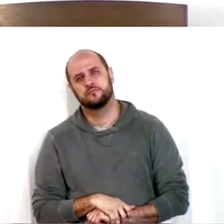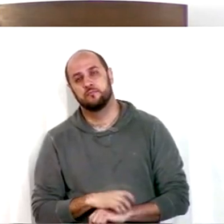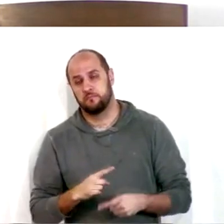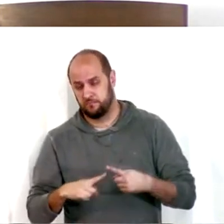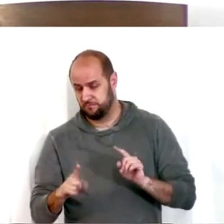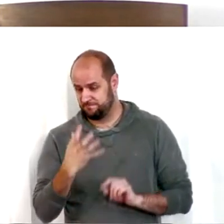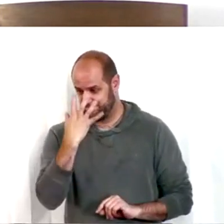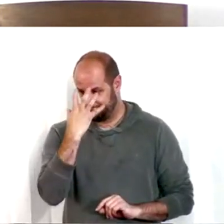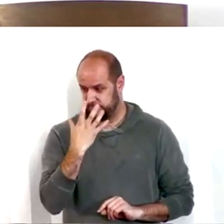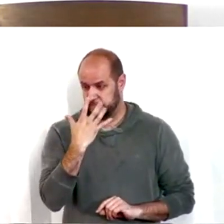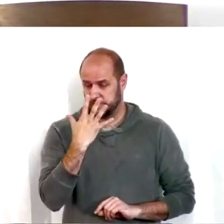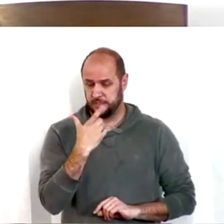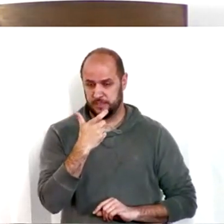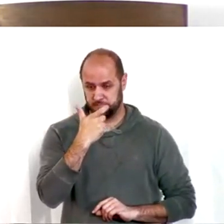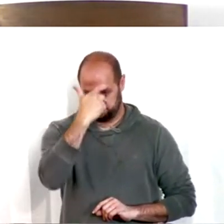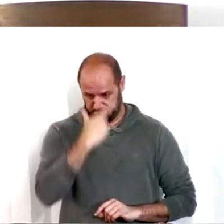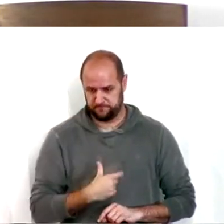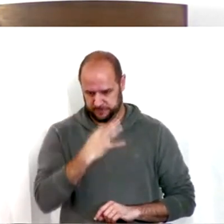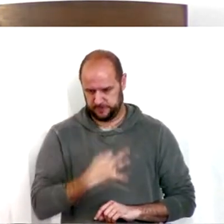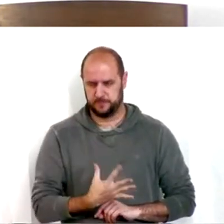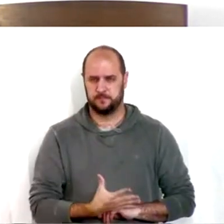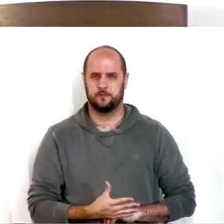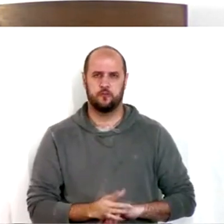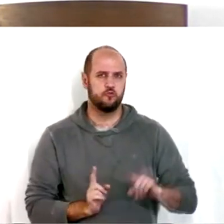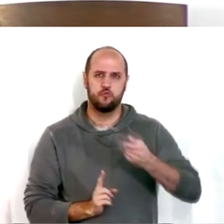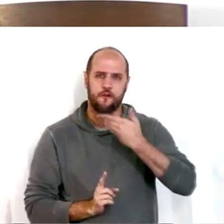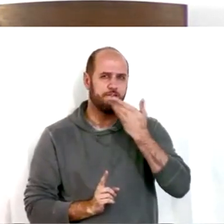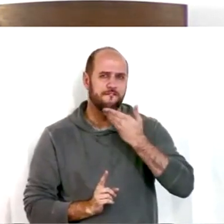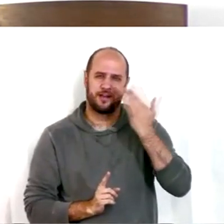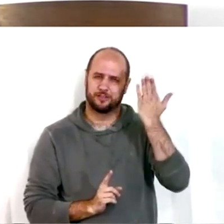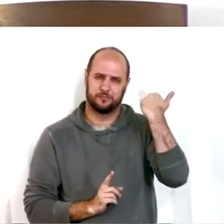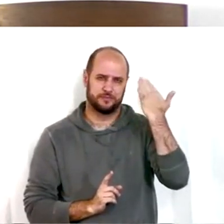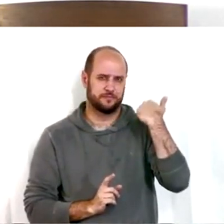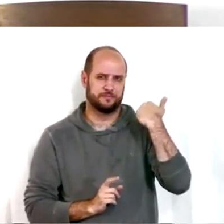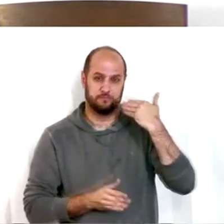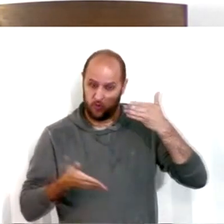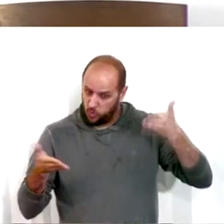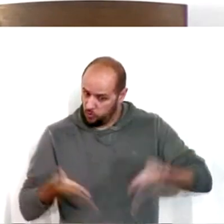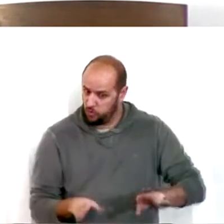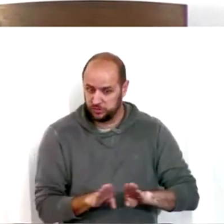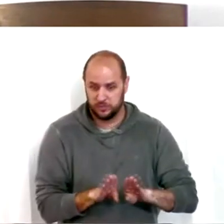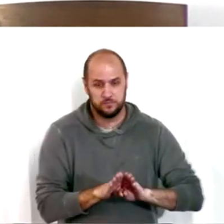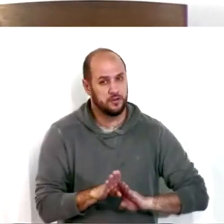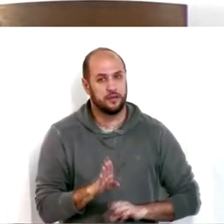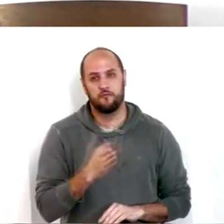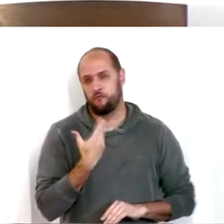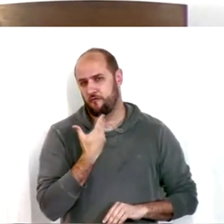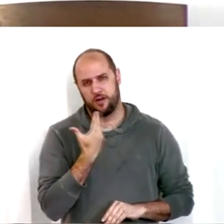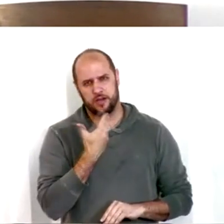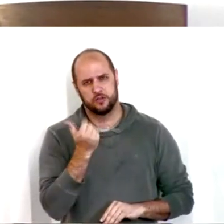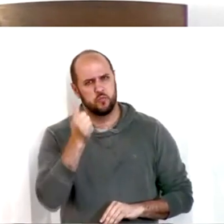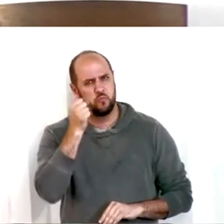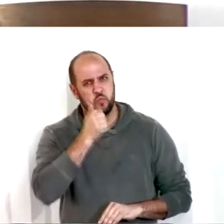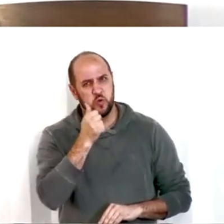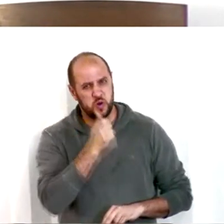é fácil para um homem naquela época e nem nos dias de hoje ter uma mulher aos seus pés,